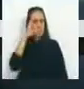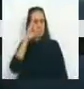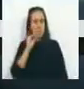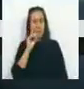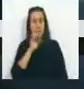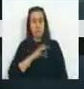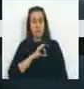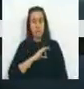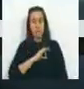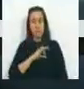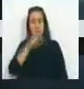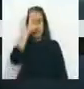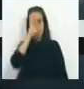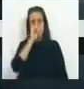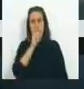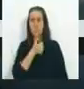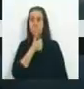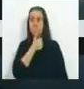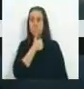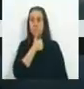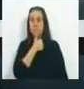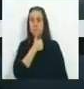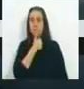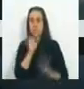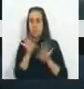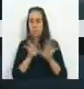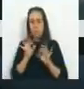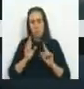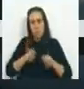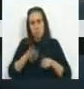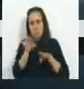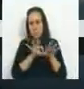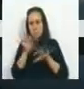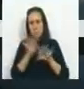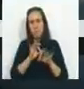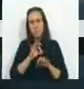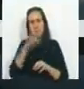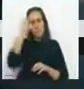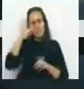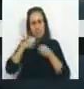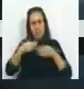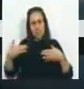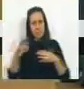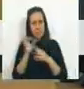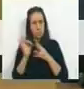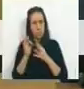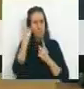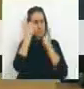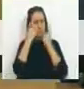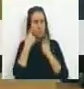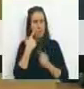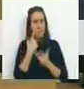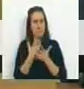ministra, quando decidiu recortar ou iniciar o recrutamento de mais magistrados, pensou num pormenor que me parece que é